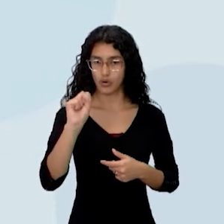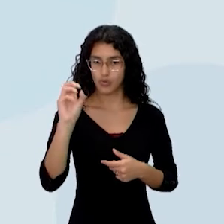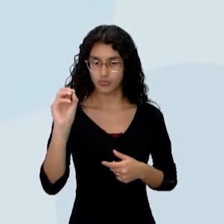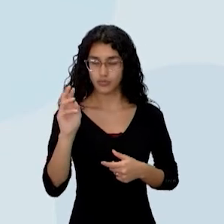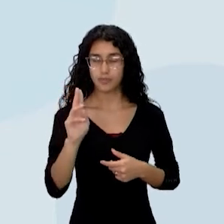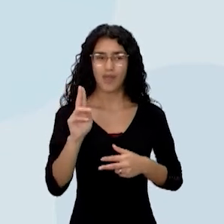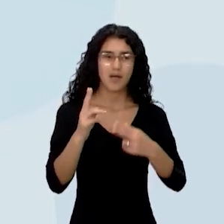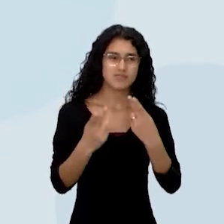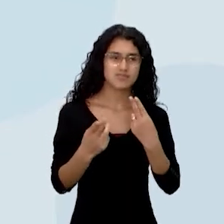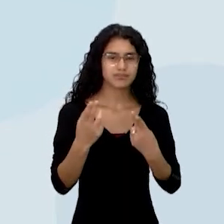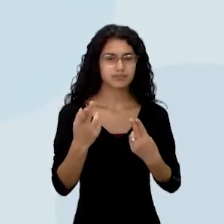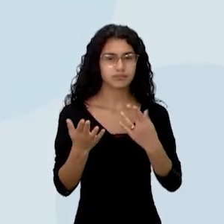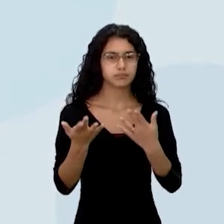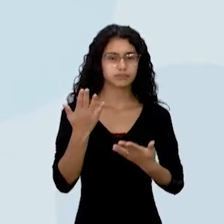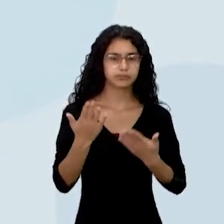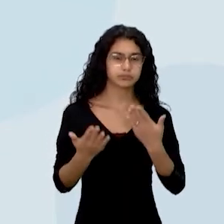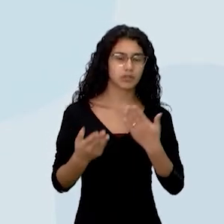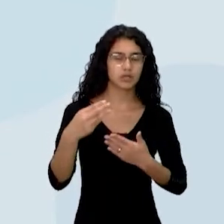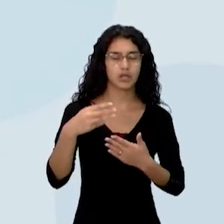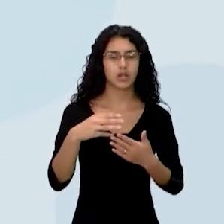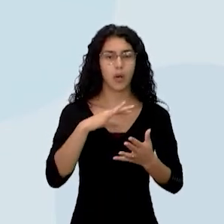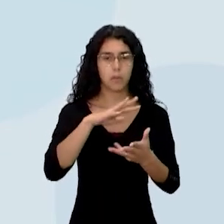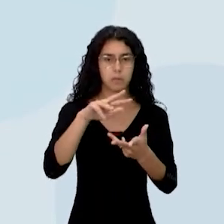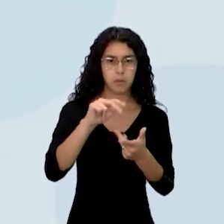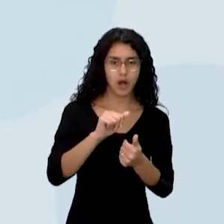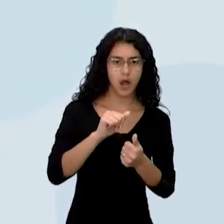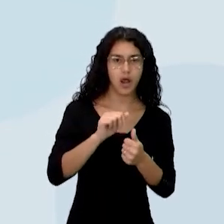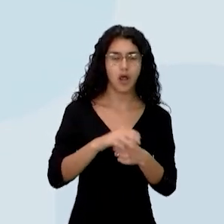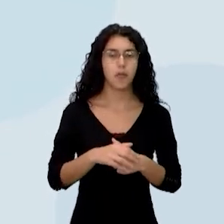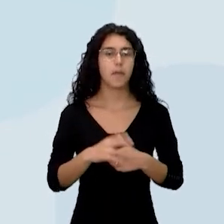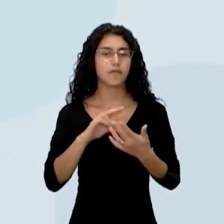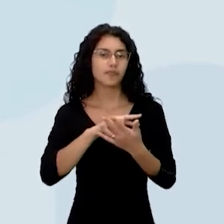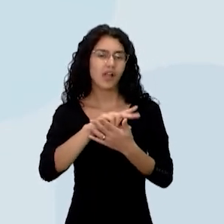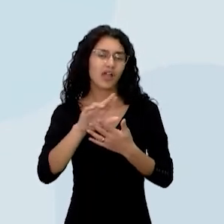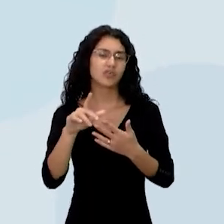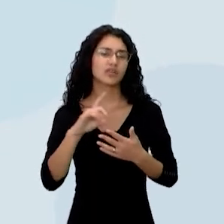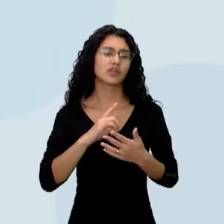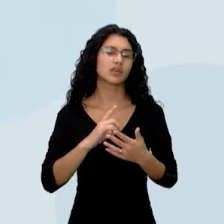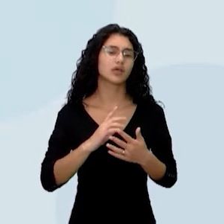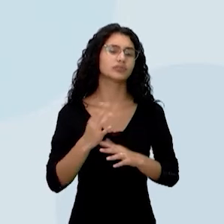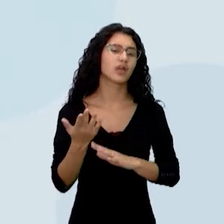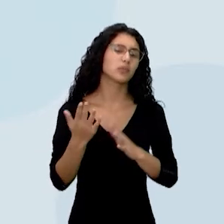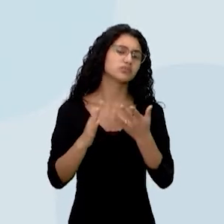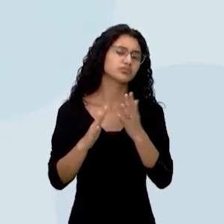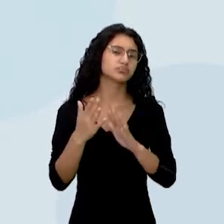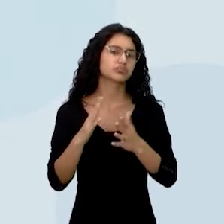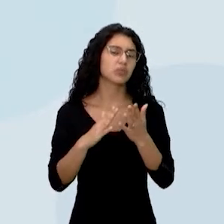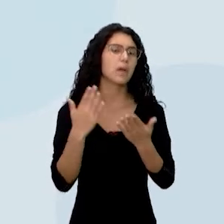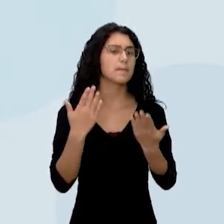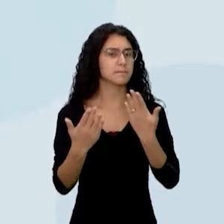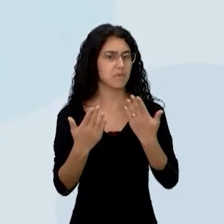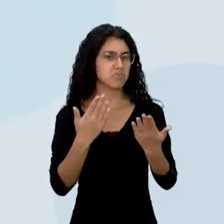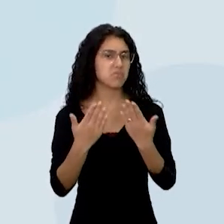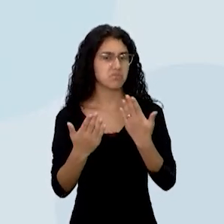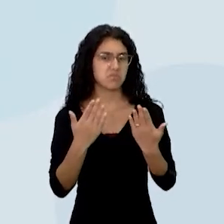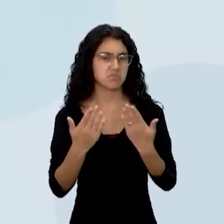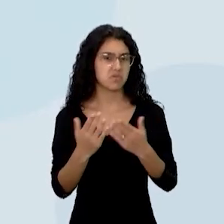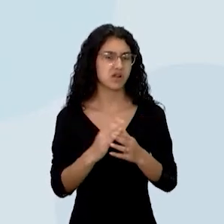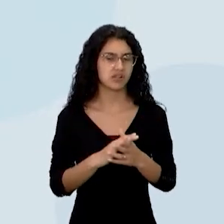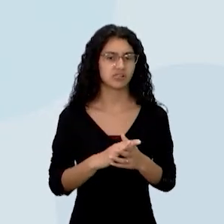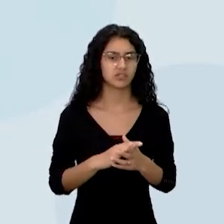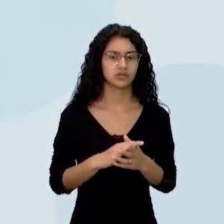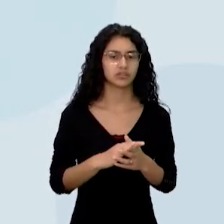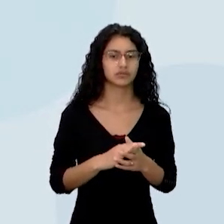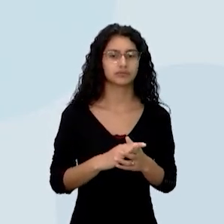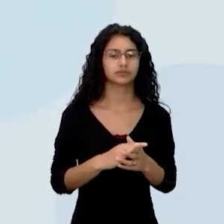né? Da Terra, de Marte, né? De Mercúrio, de Vênus. Se a gente olhar bem a densidade, é bem parecida ali. 5 ponto alguma coisa, né?